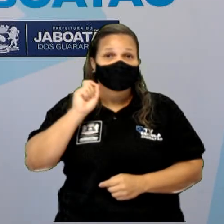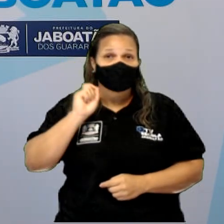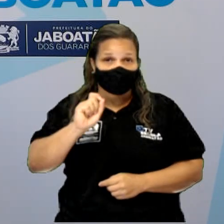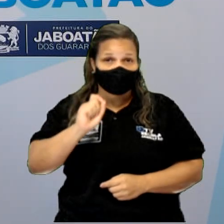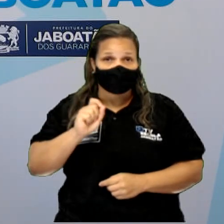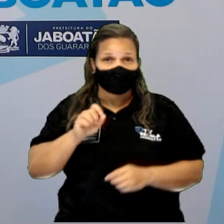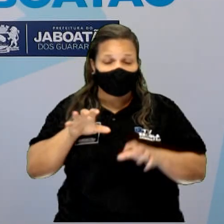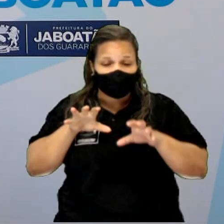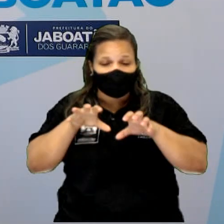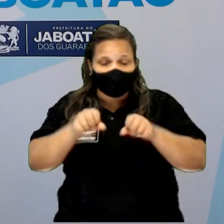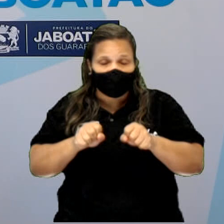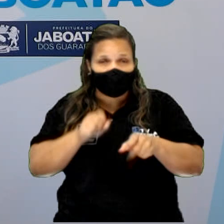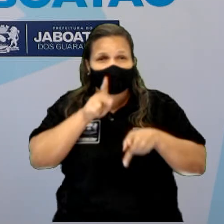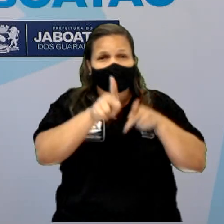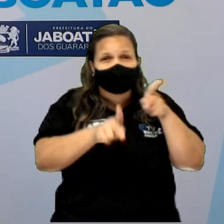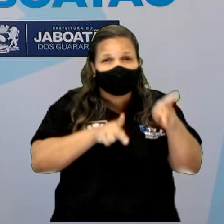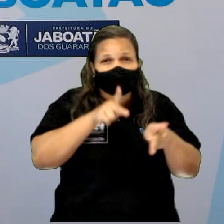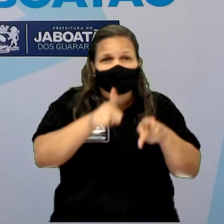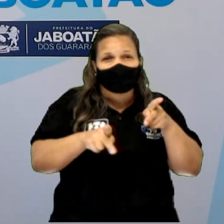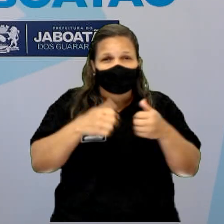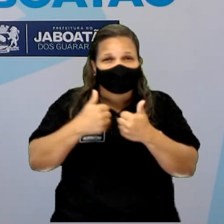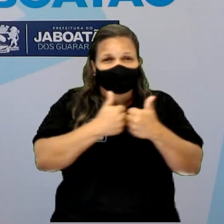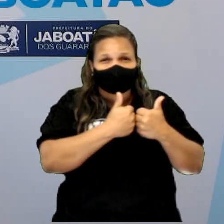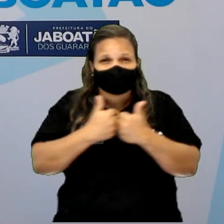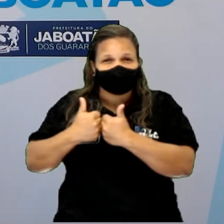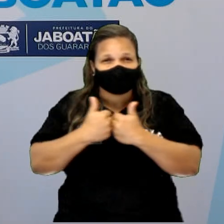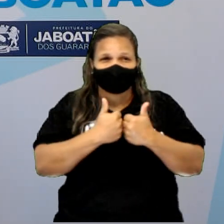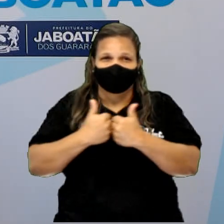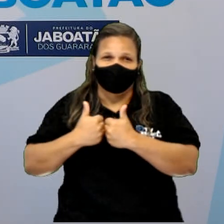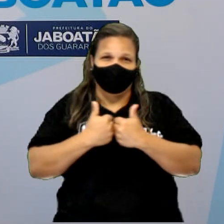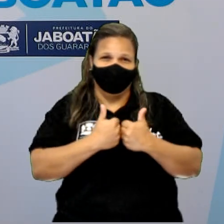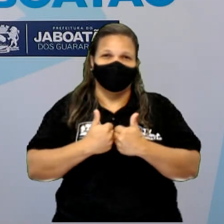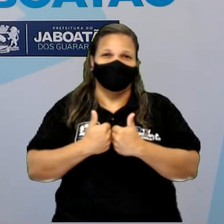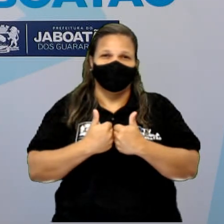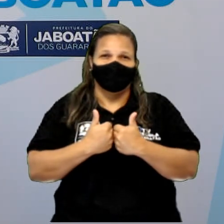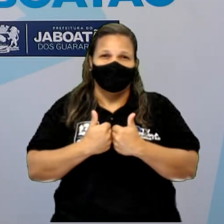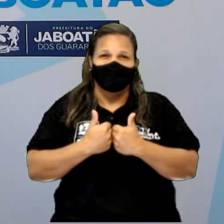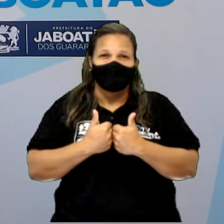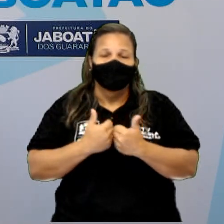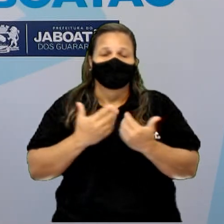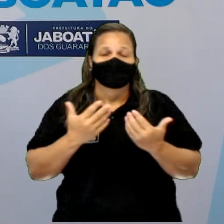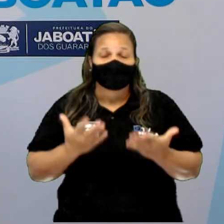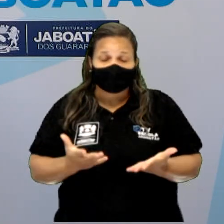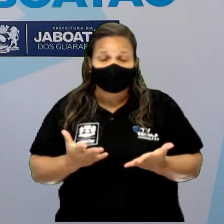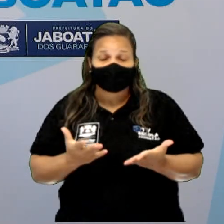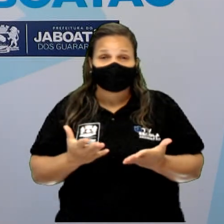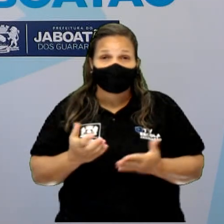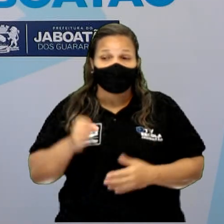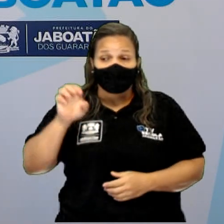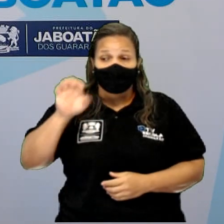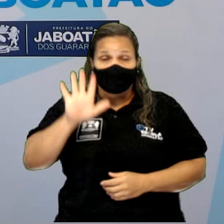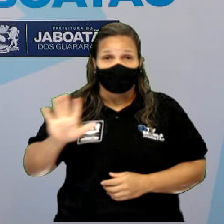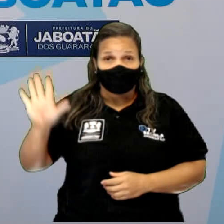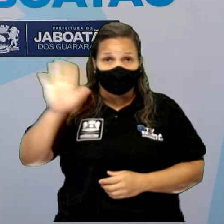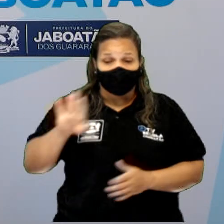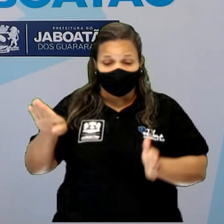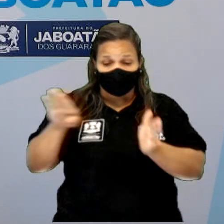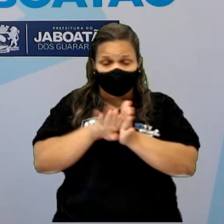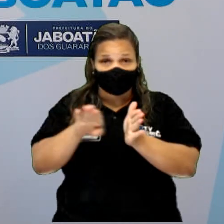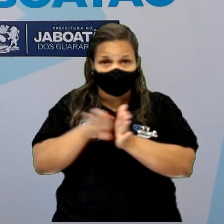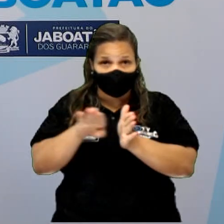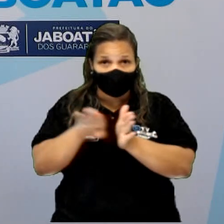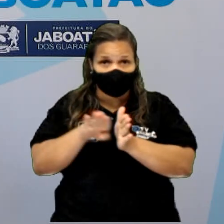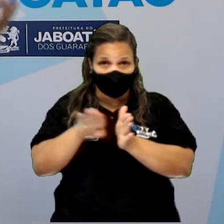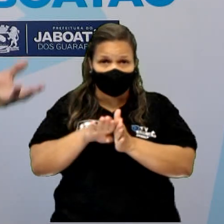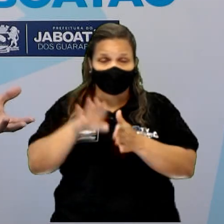quantidade enorme de outros povos que não viam a hora de se livrar do domínio inca. Então, quando o europeu chegou, mesmo sendo